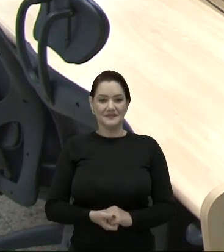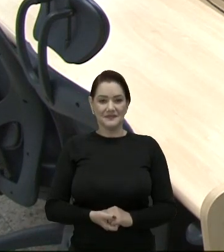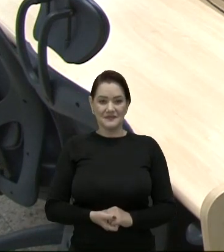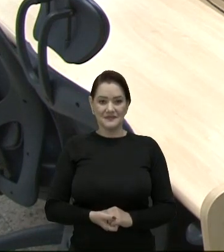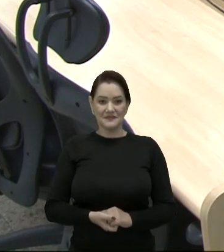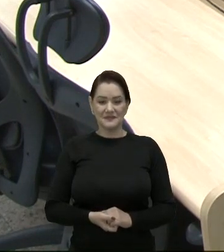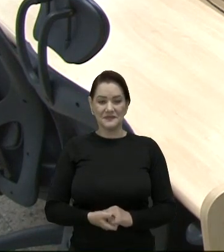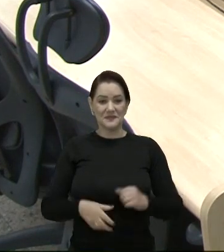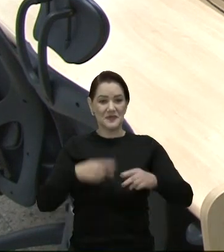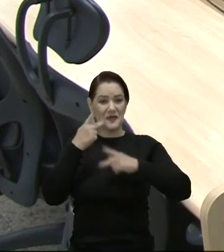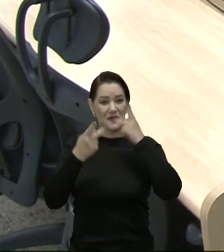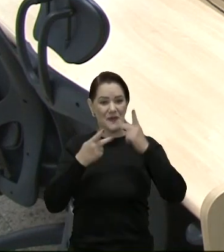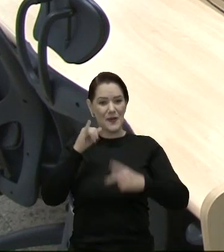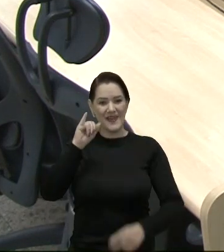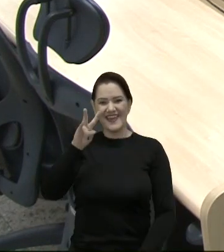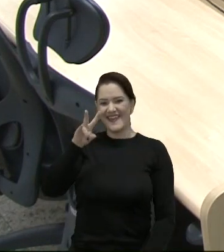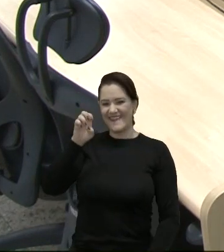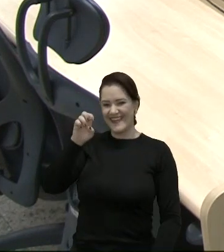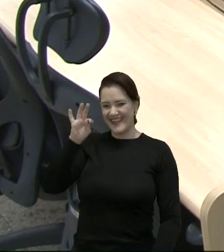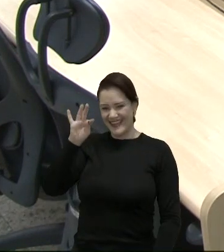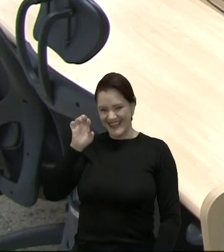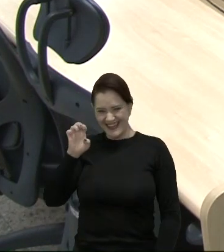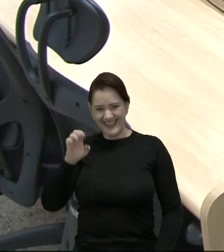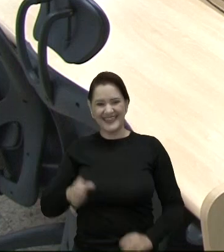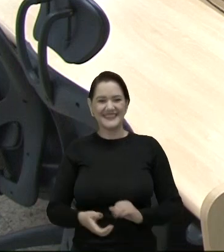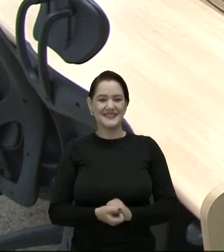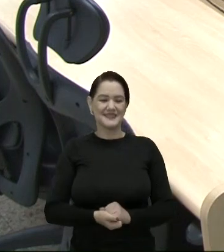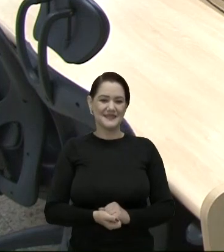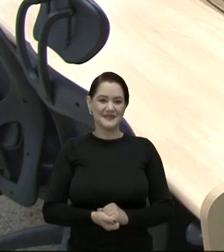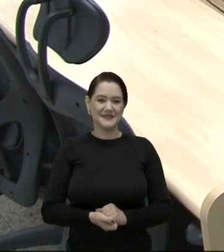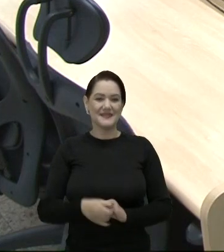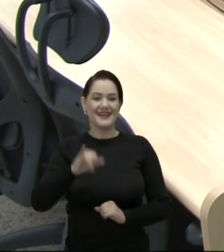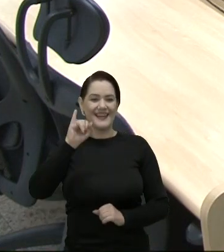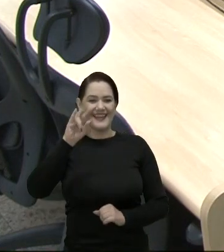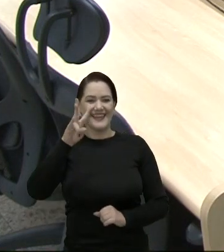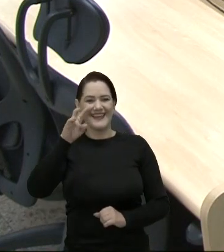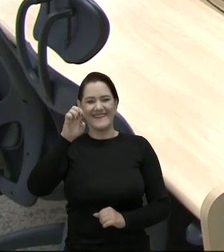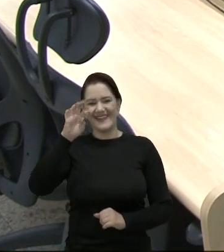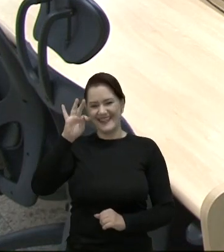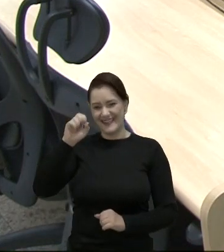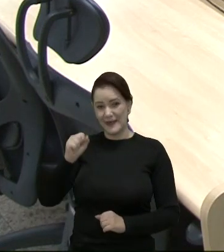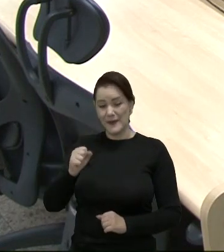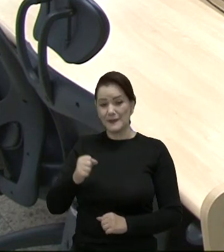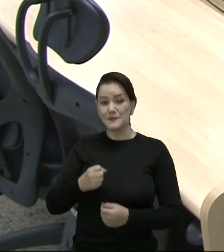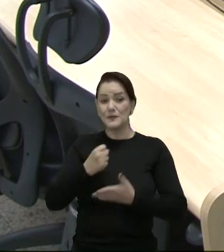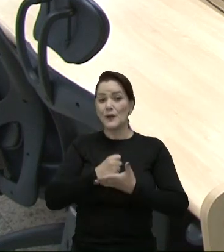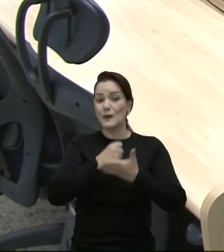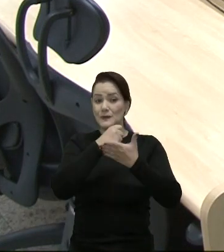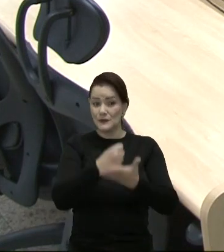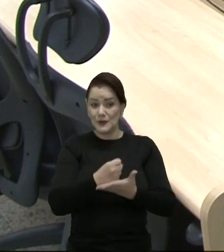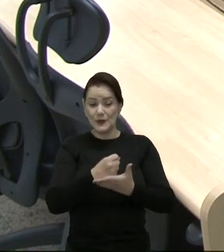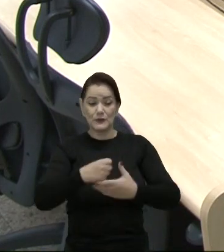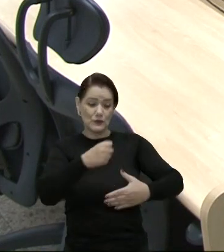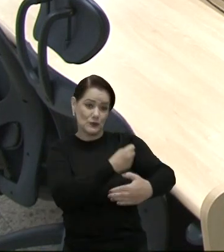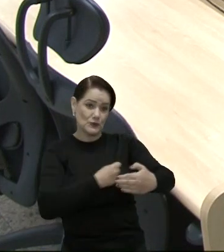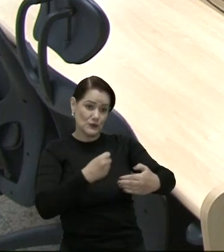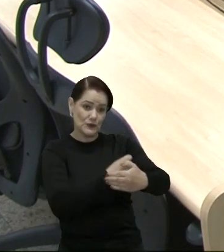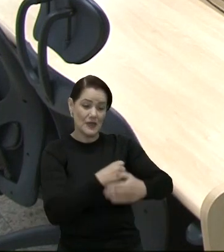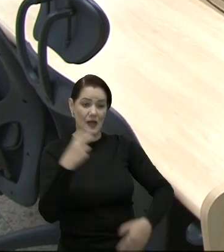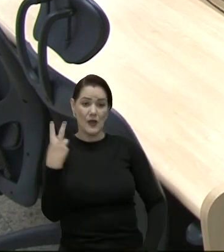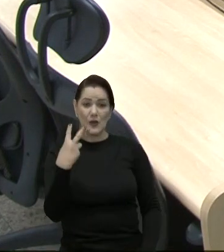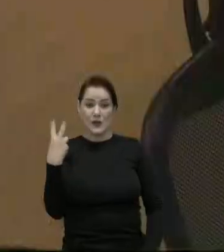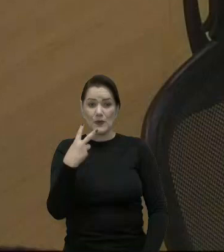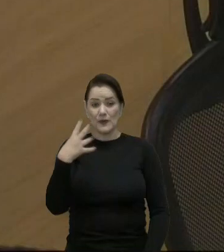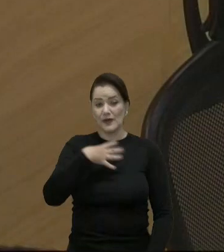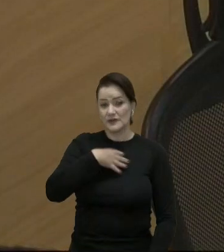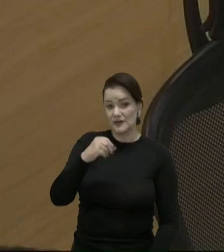Me falaram Ivete. A Lorena que contou, é Ivete. Auxiliar de cozinha, tem dois filhos, trabalhou como